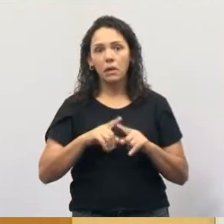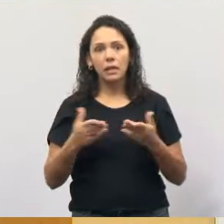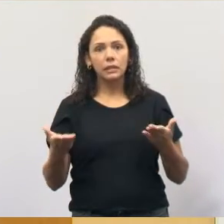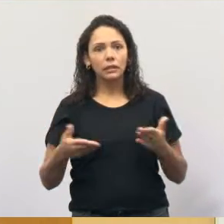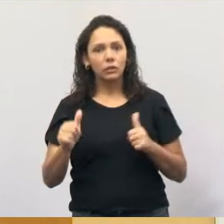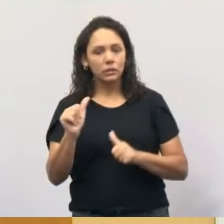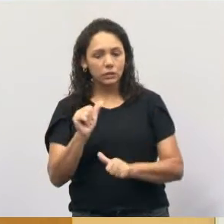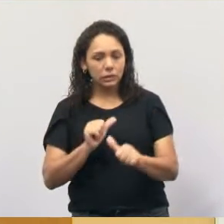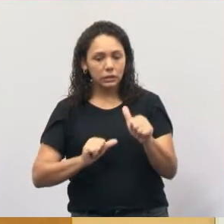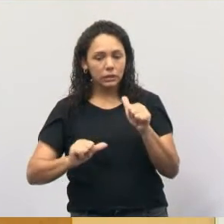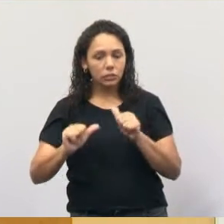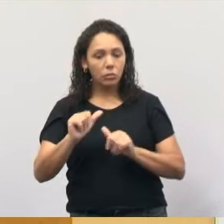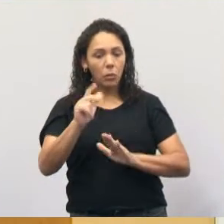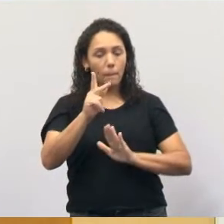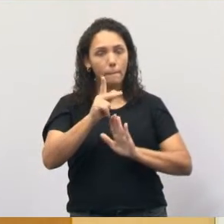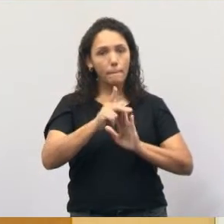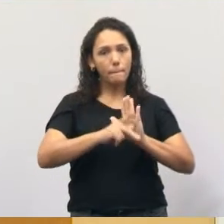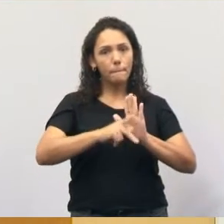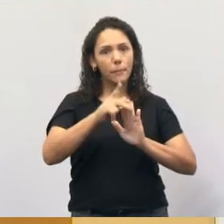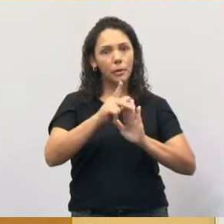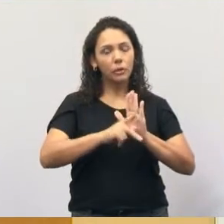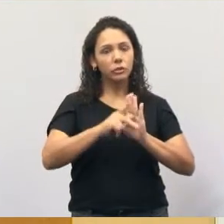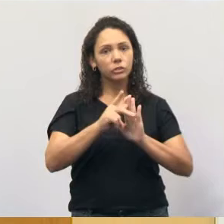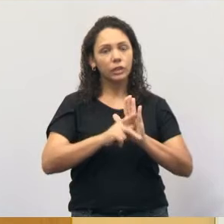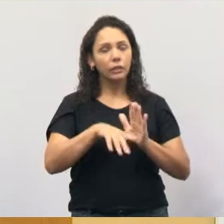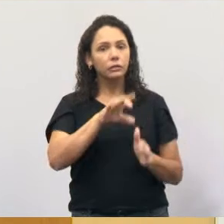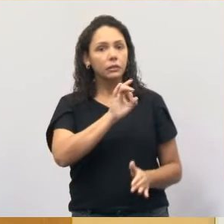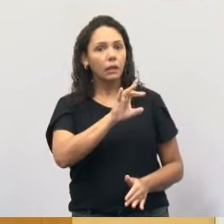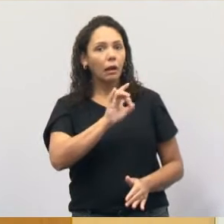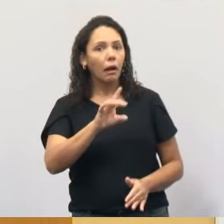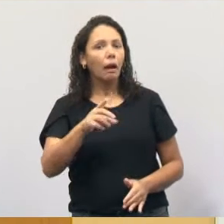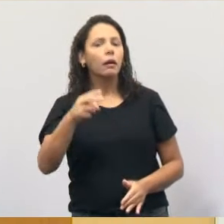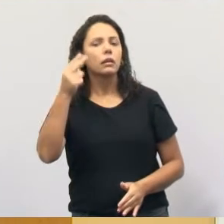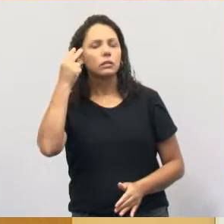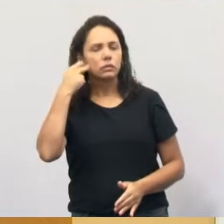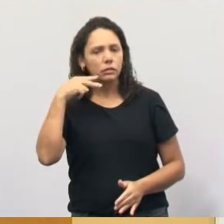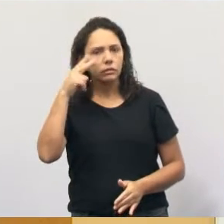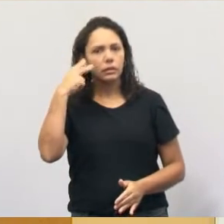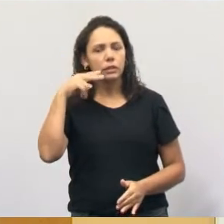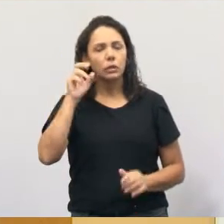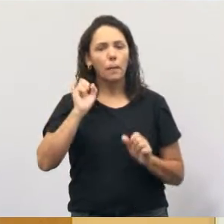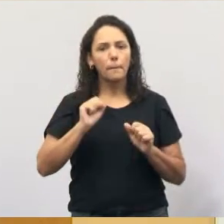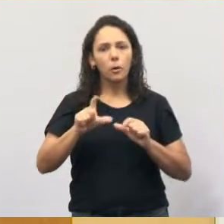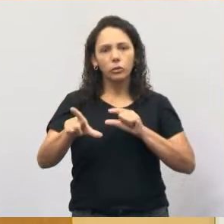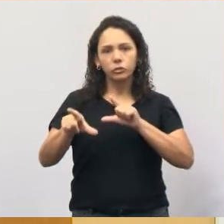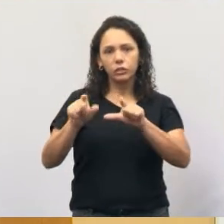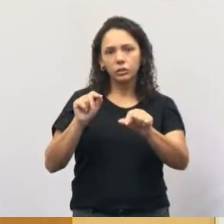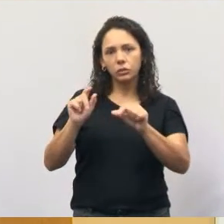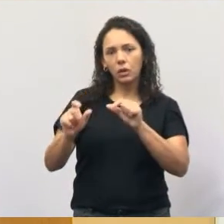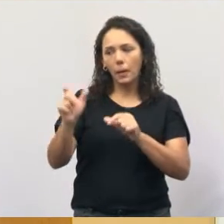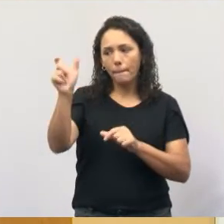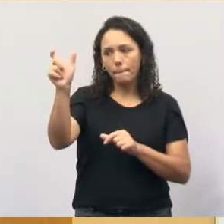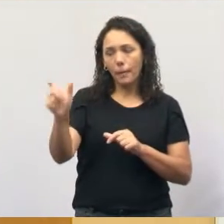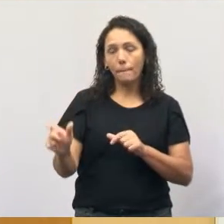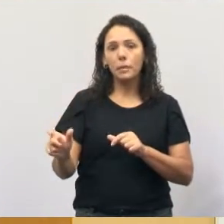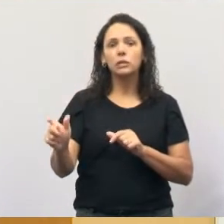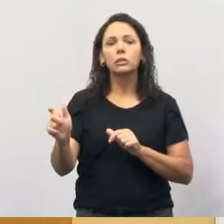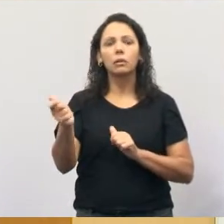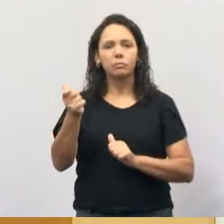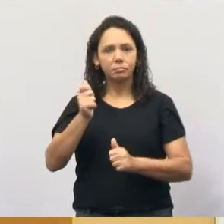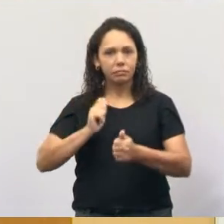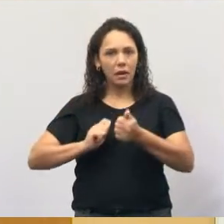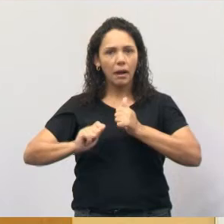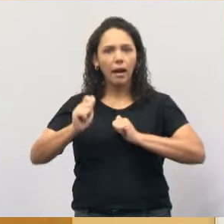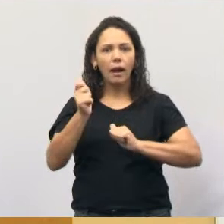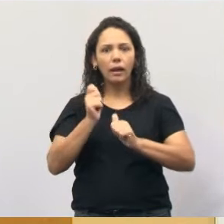no qual cada vereador poderá indicar aquele conhecido, aquele artista,